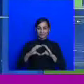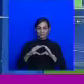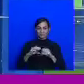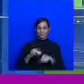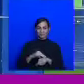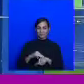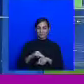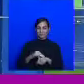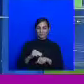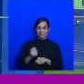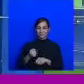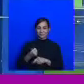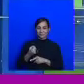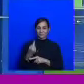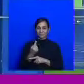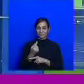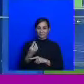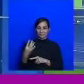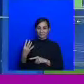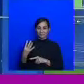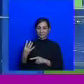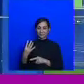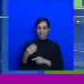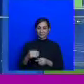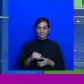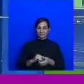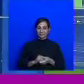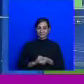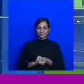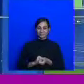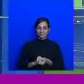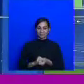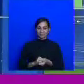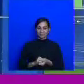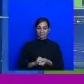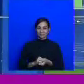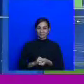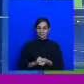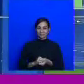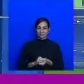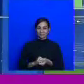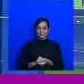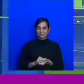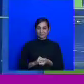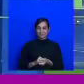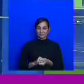Bola marrom, número 14. Marrom 14.